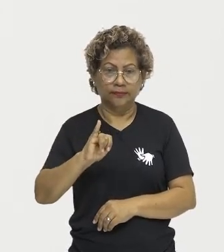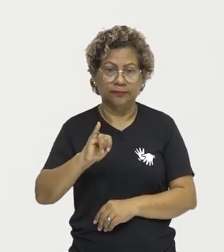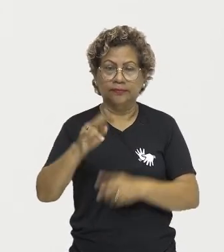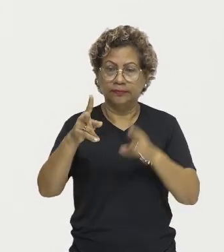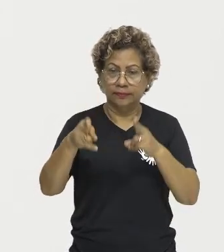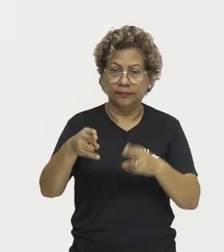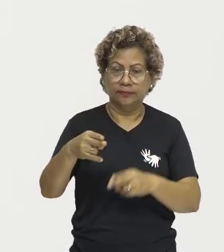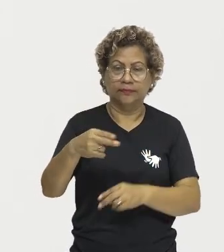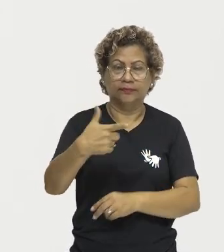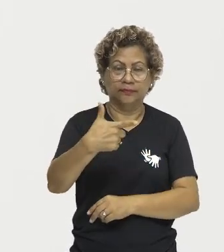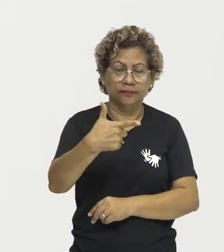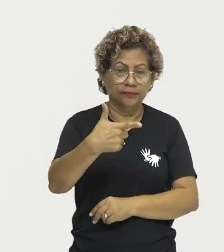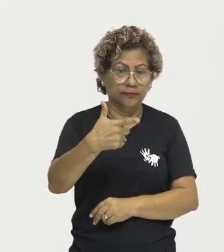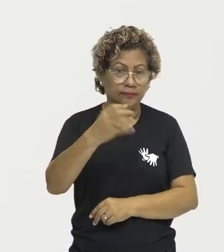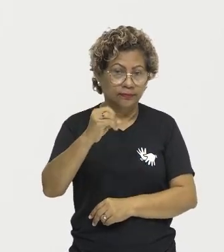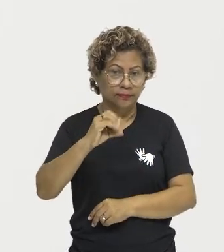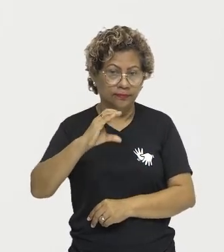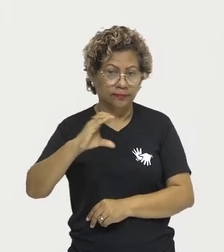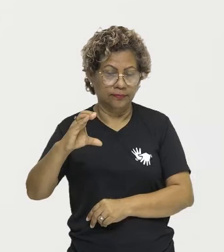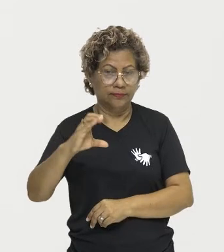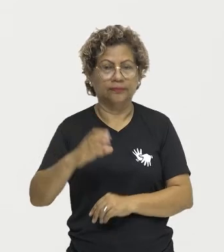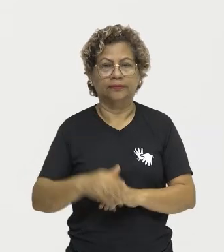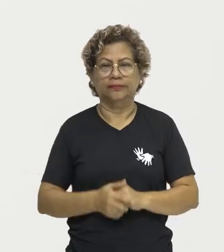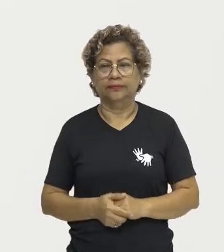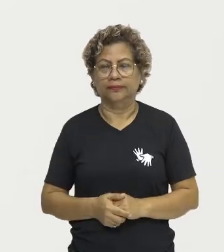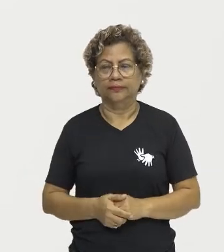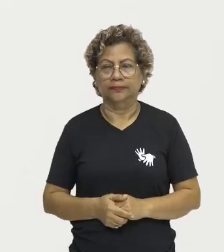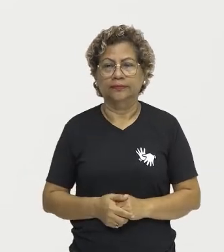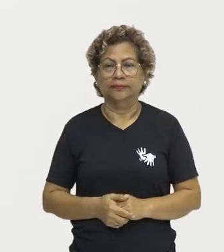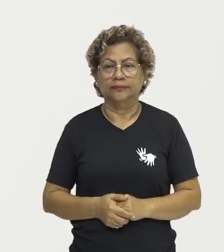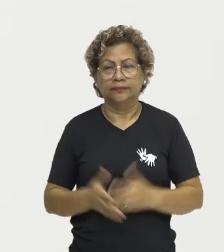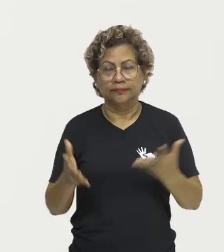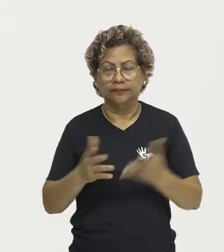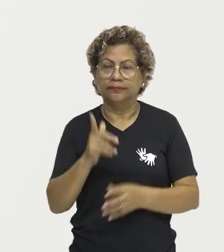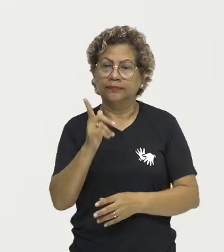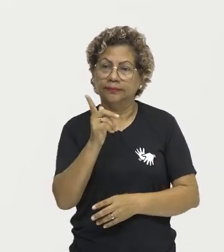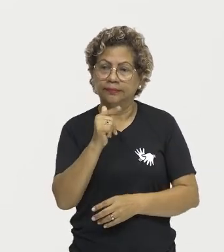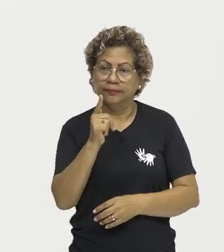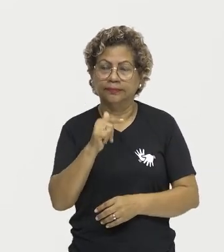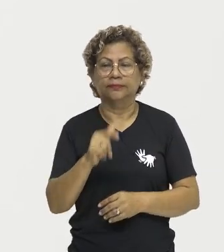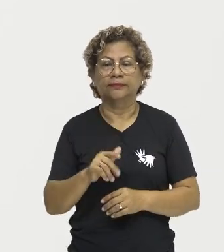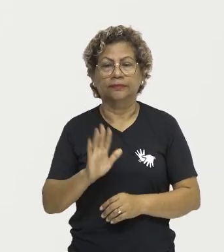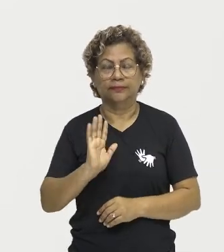1.000 gramas de água, agora temos a água.